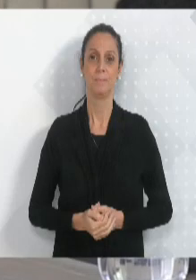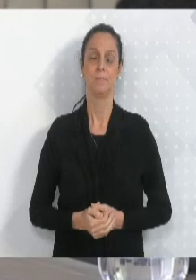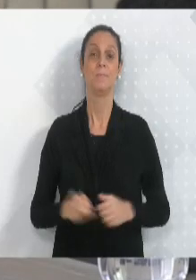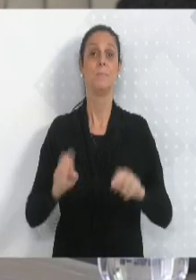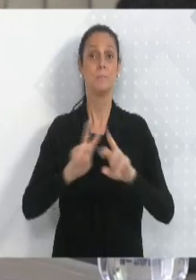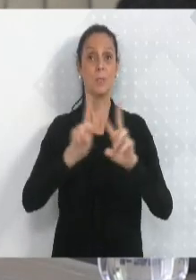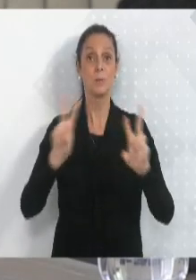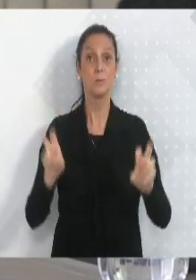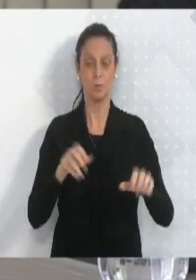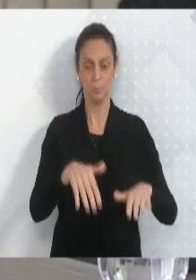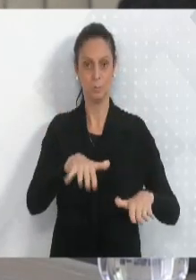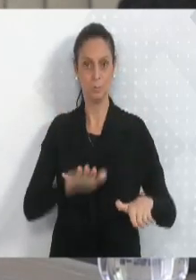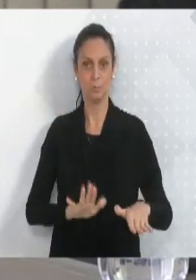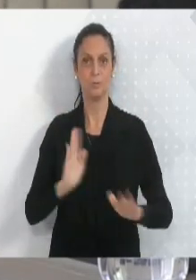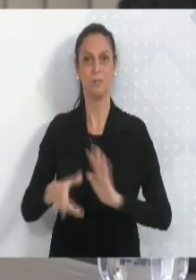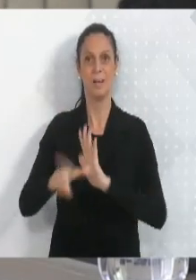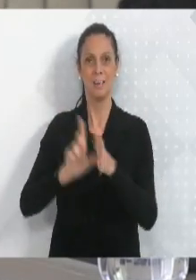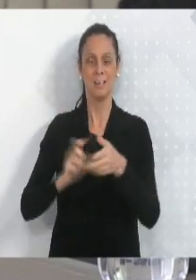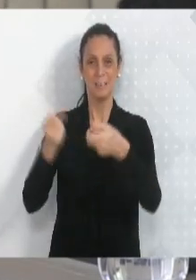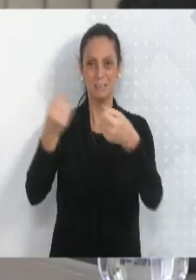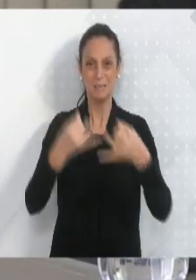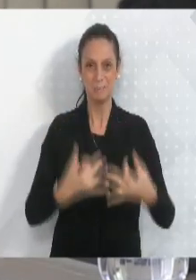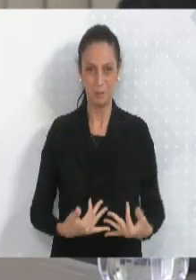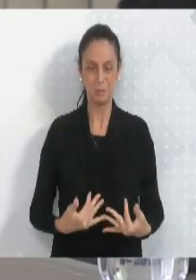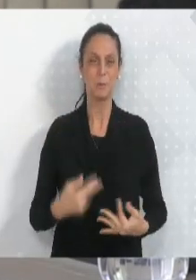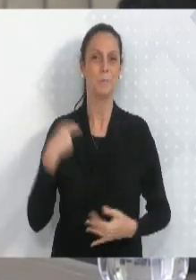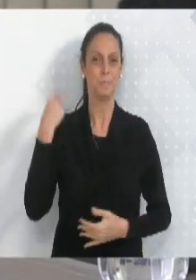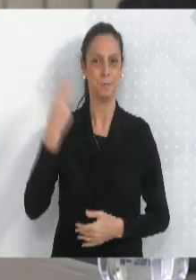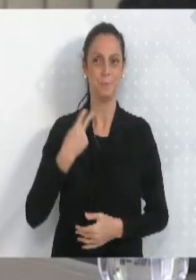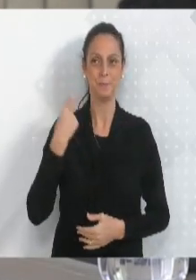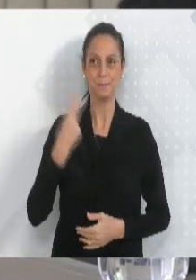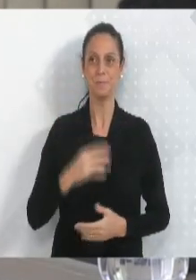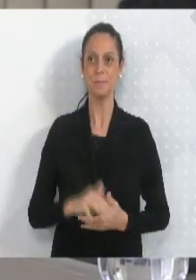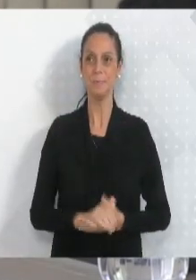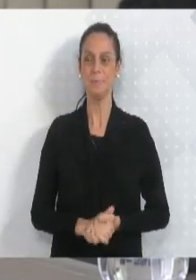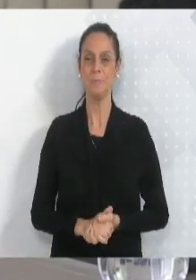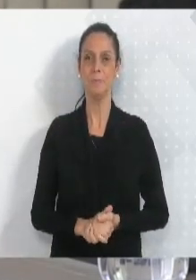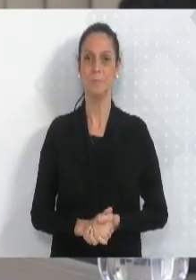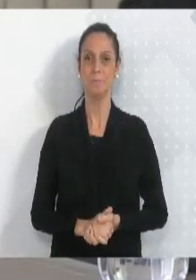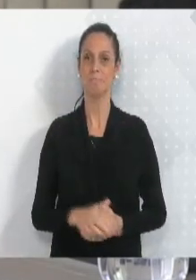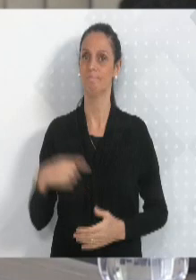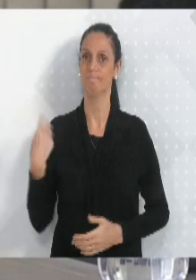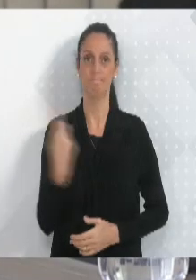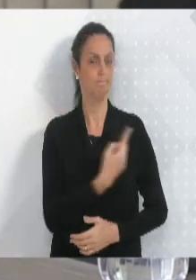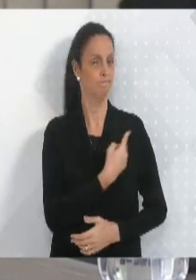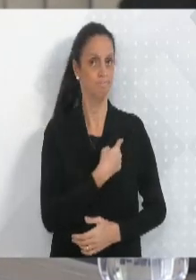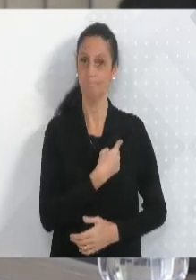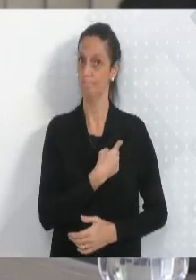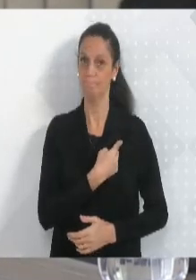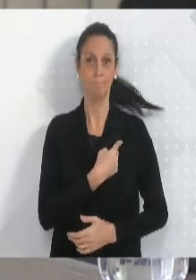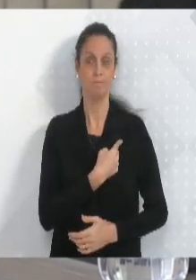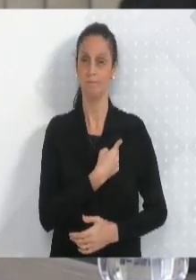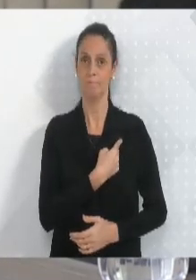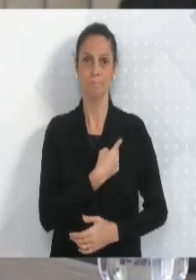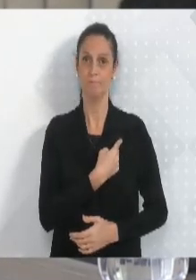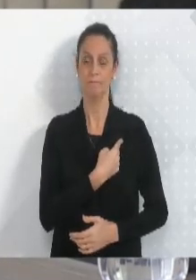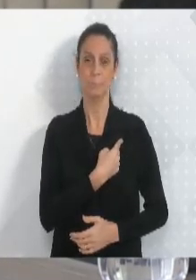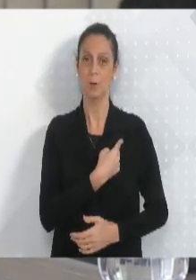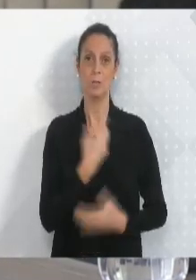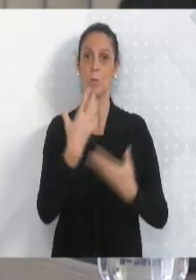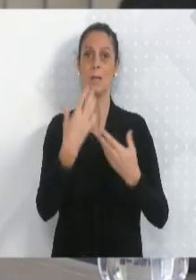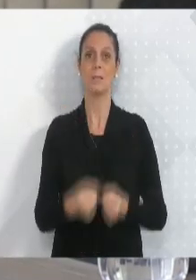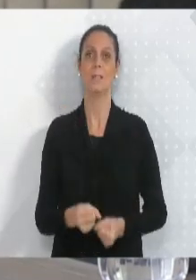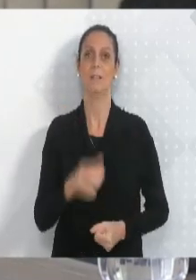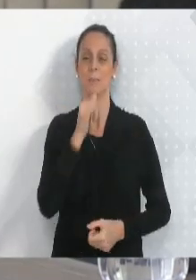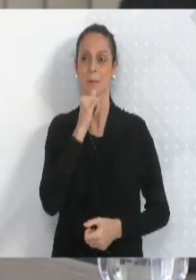às lombadas que o vereador me antecedeu aqui, até me permite justificar, né? Nós não permitimos mais e proibimos o radar móvel, aquele